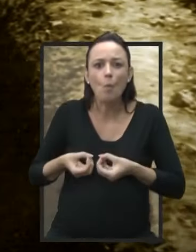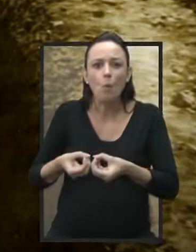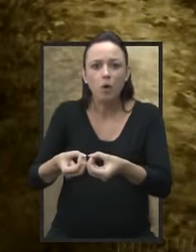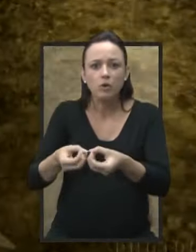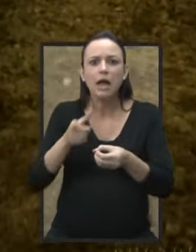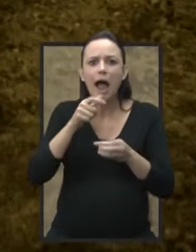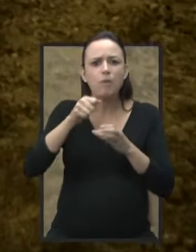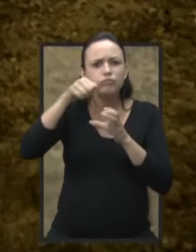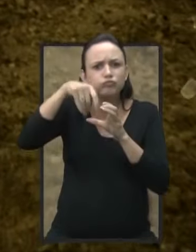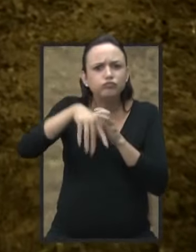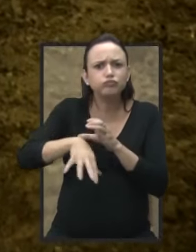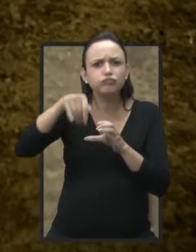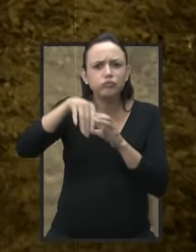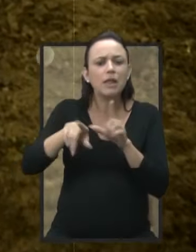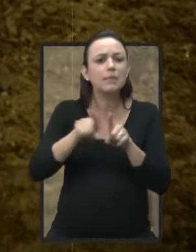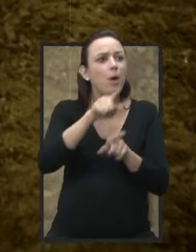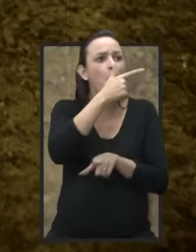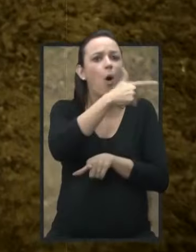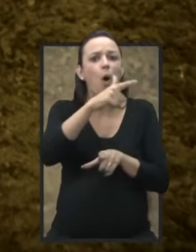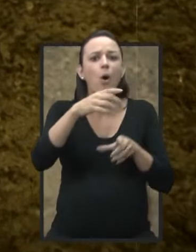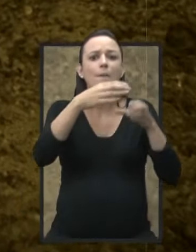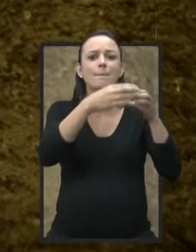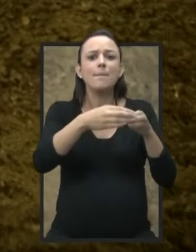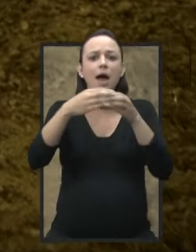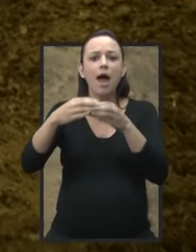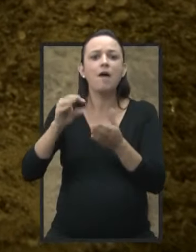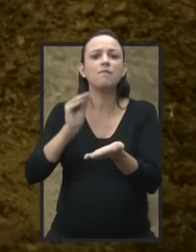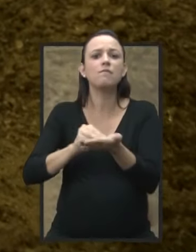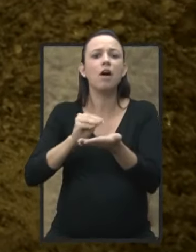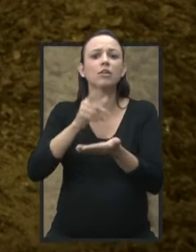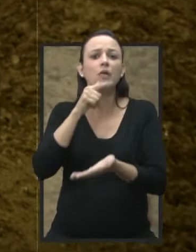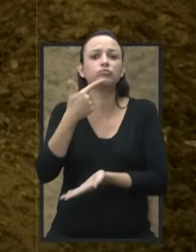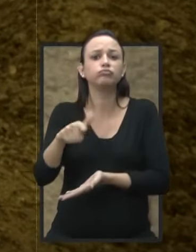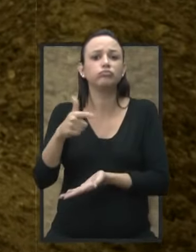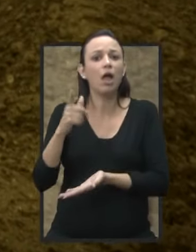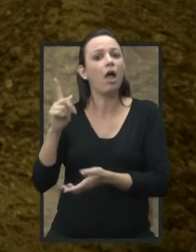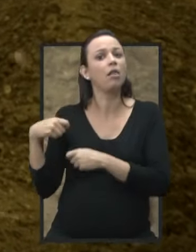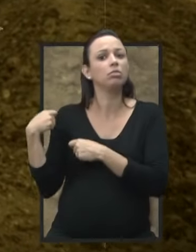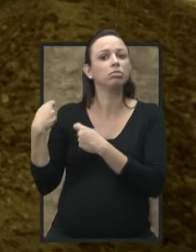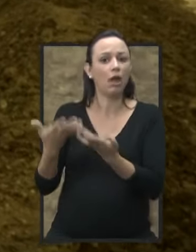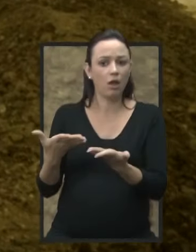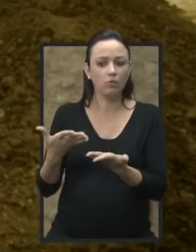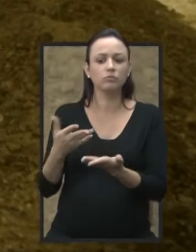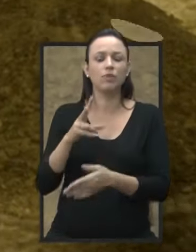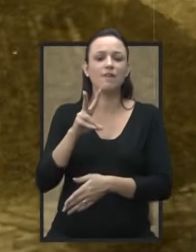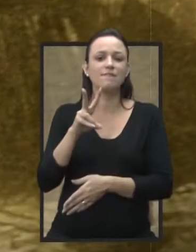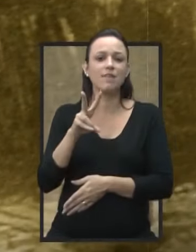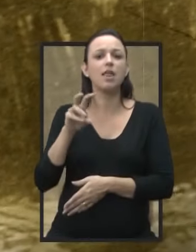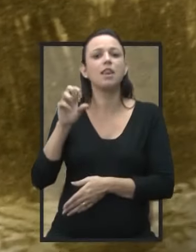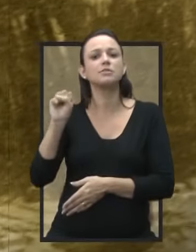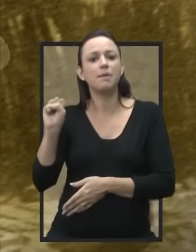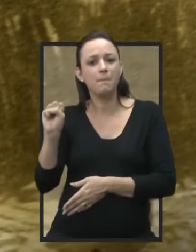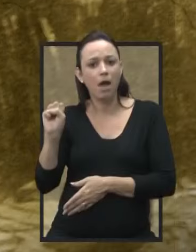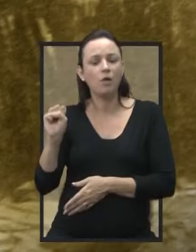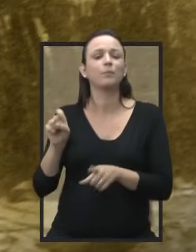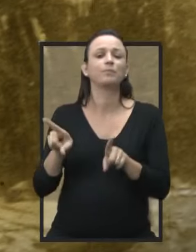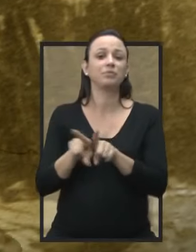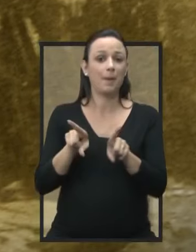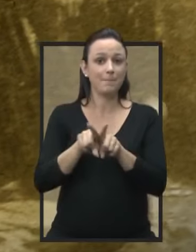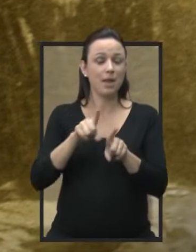água ainda jorrou abundante em outros bairros que antes sofriam com a falta do líquido, como é o caso da Vila